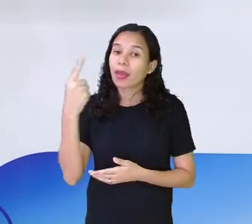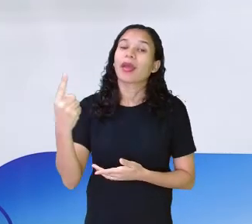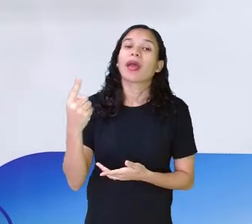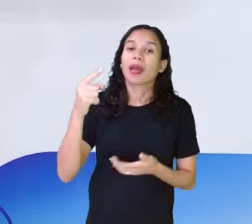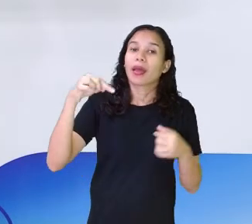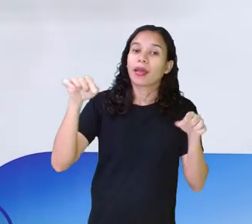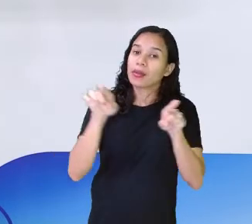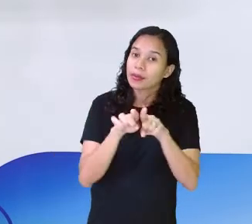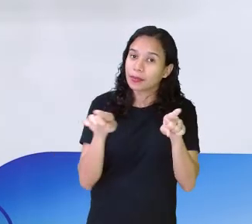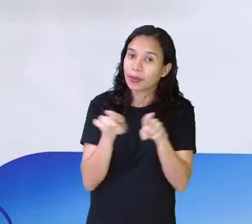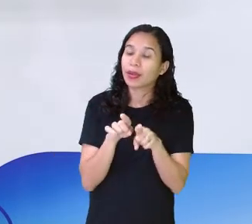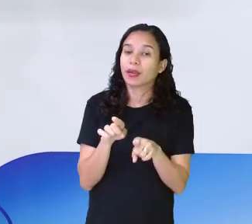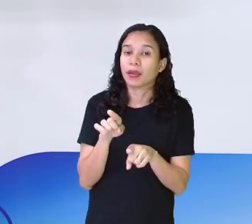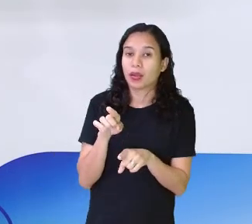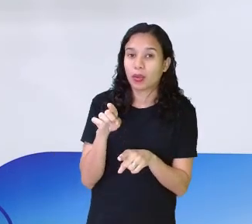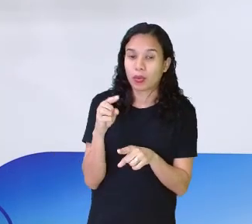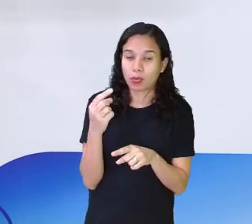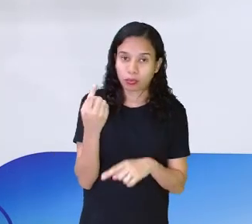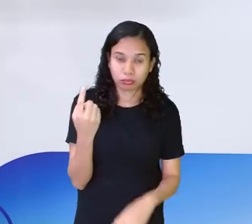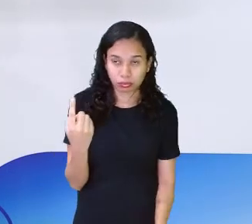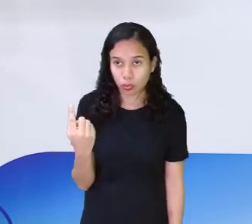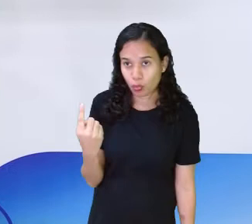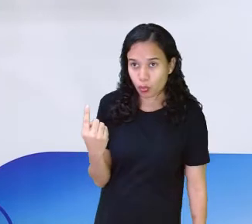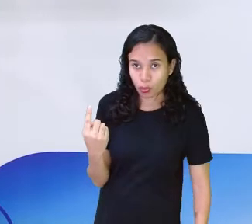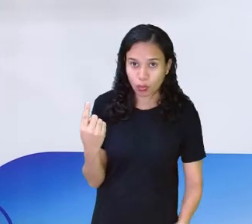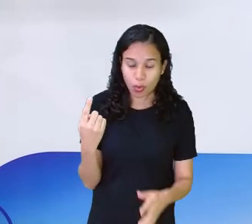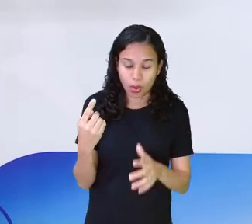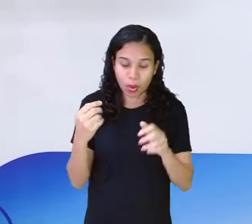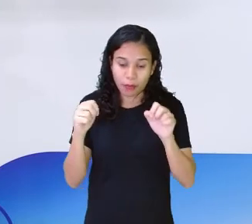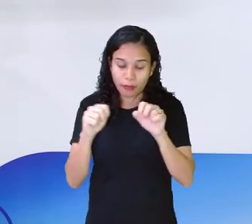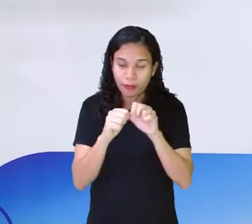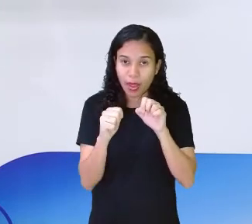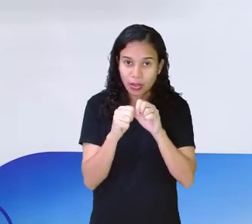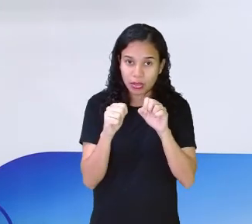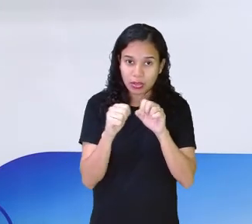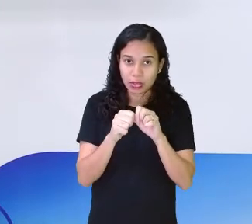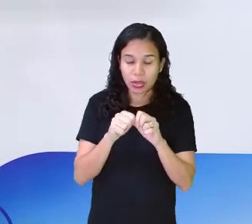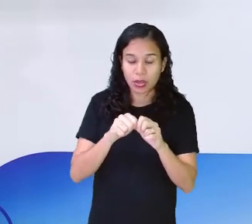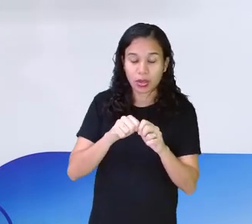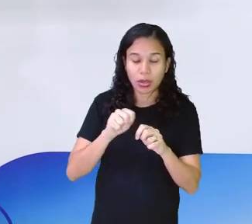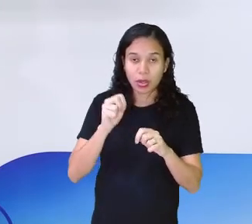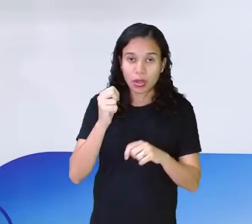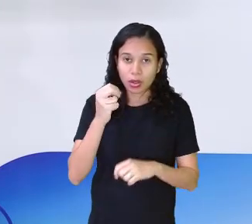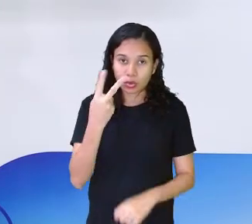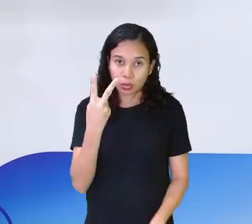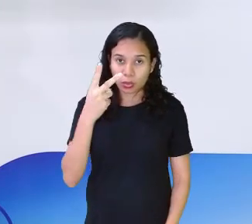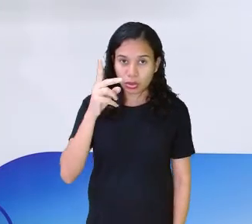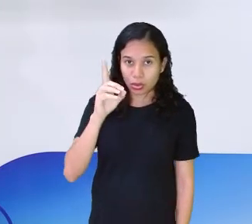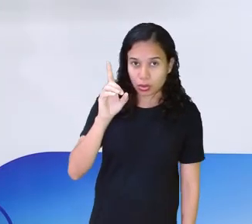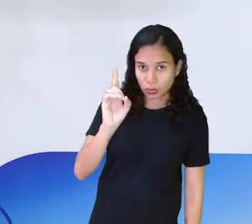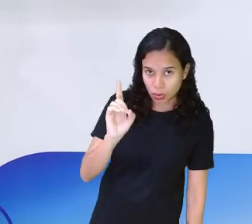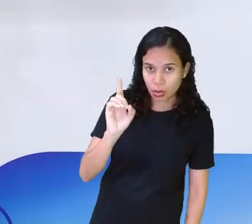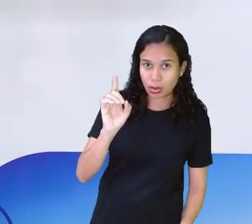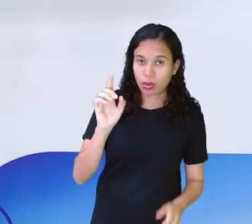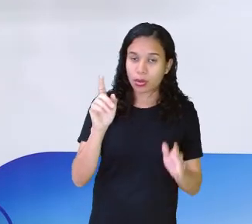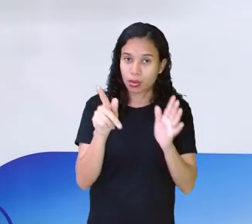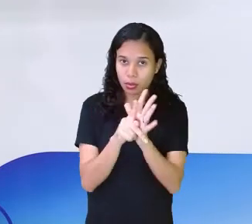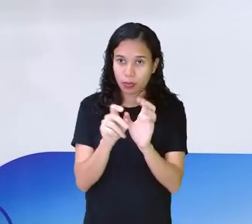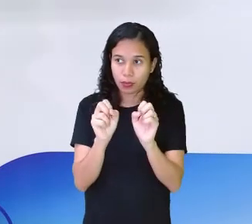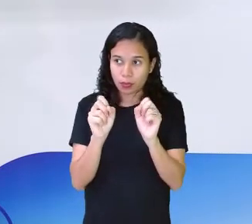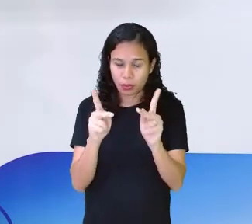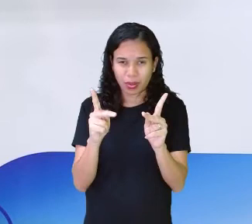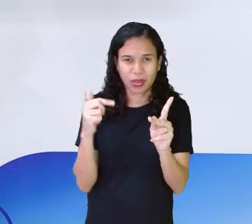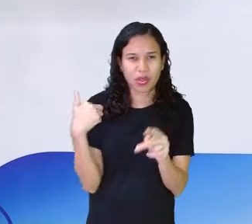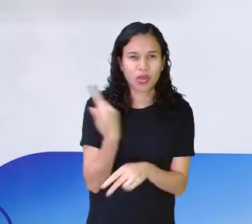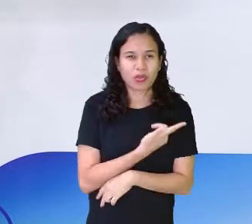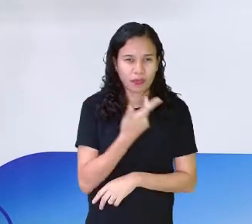é uma construção bidimensional, duas dimensões, é o que a